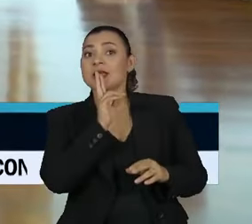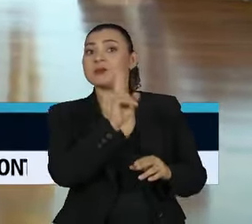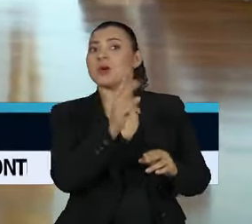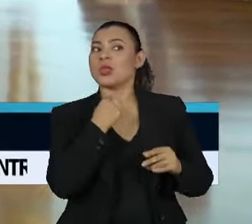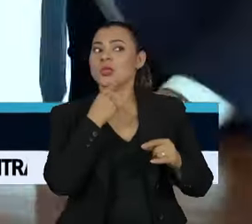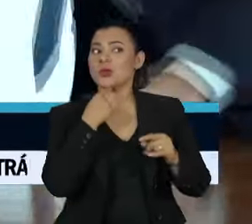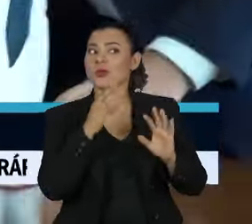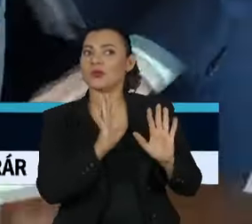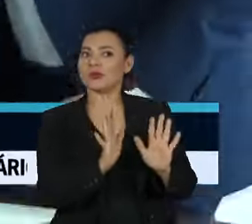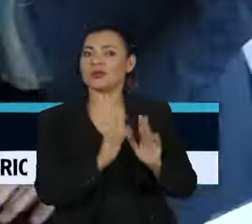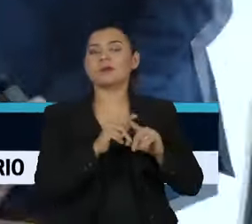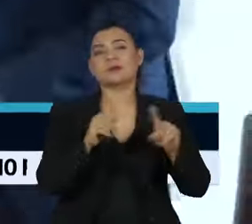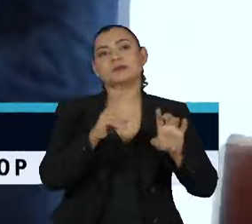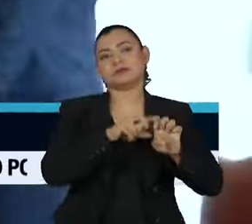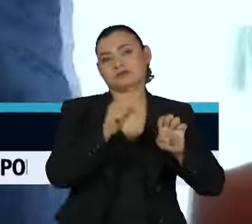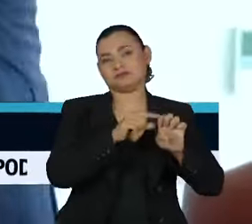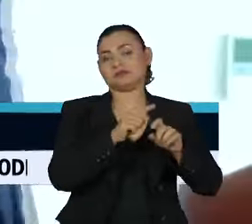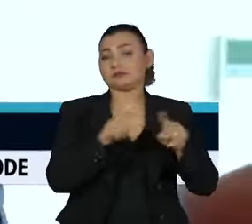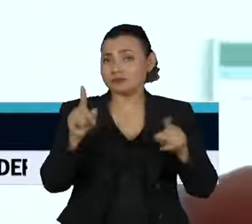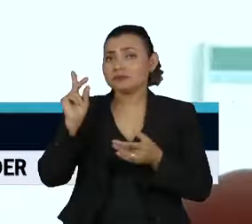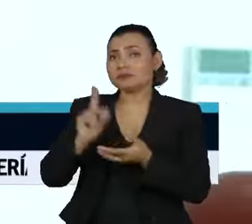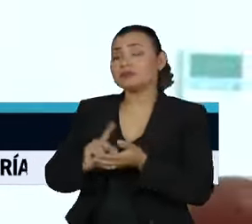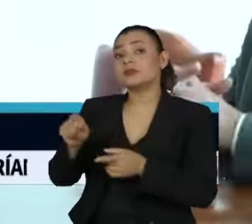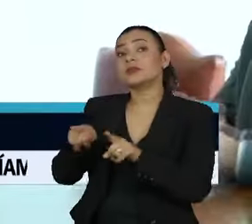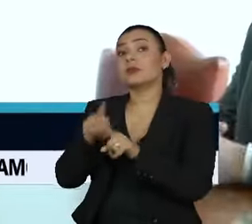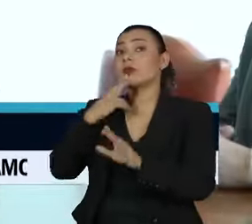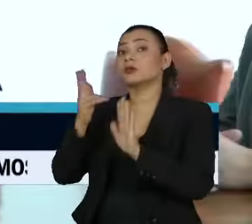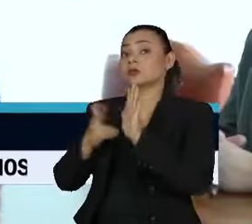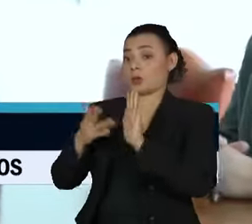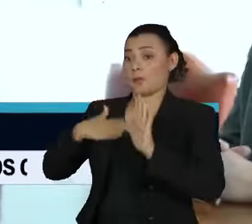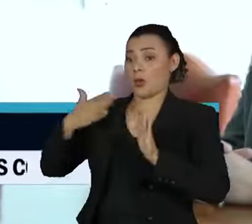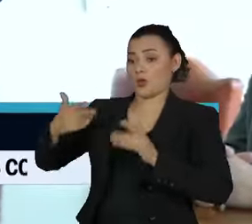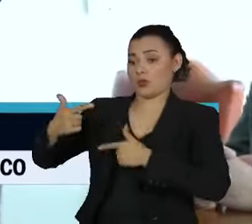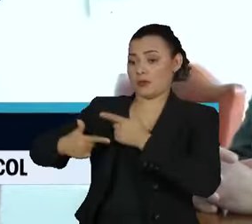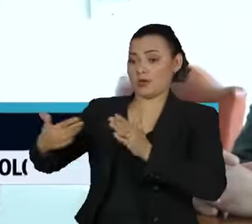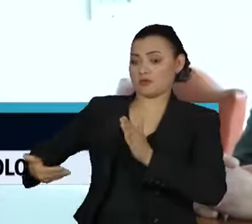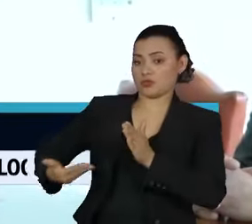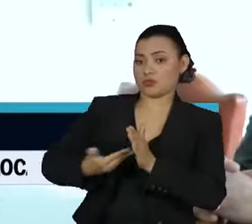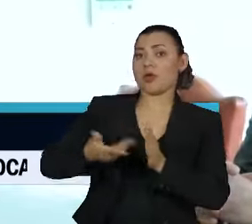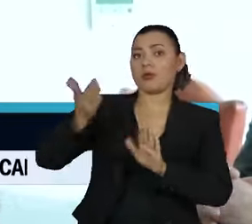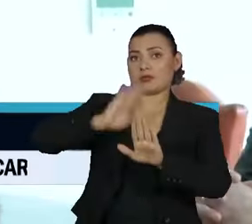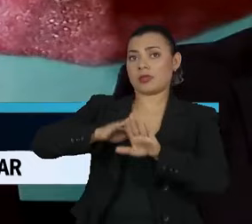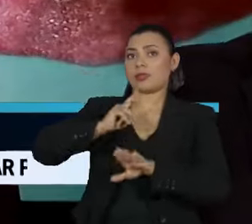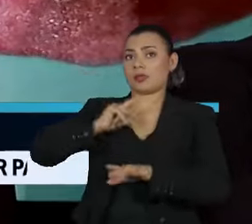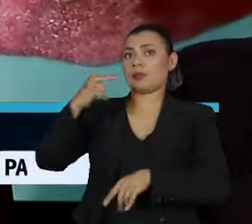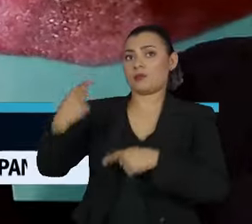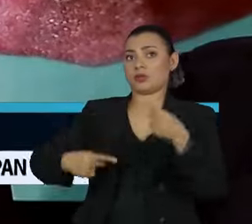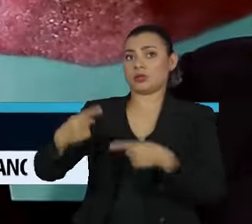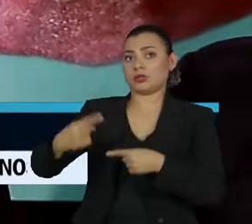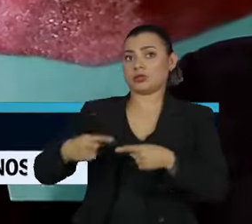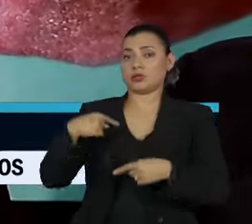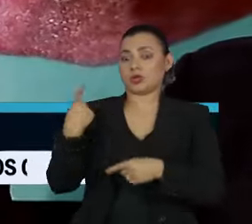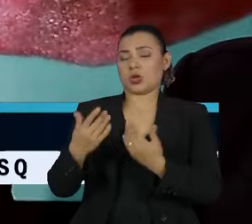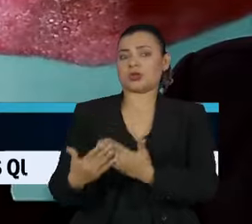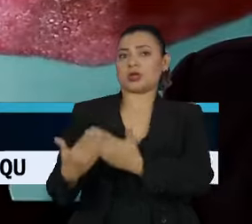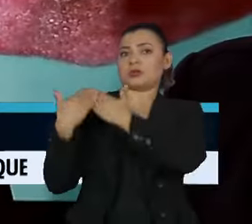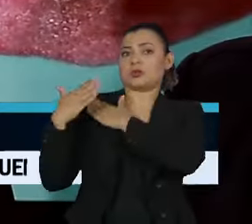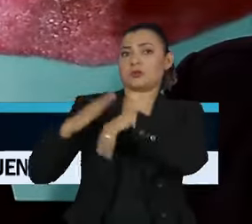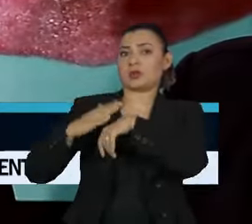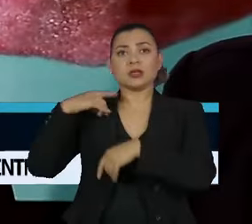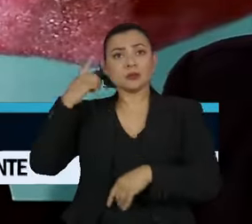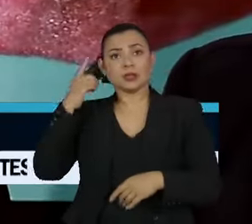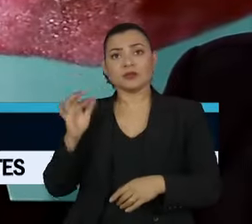de portos e aeroportos e reconheceu que sua nomeação tem também um papel político. E o nosso papel, né, como